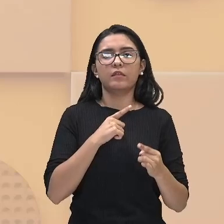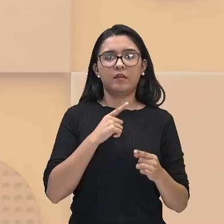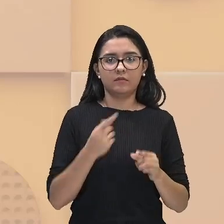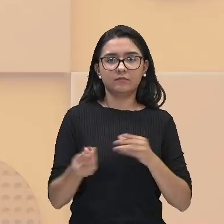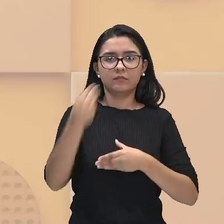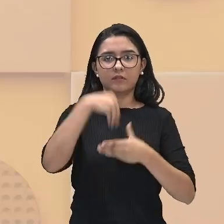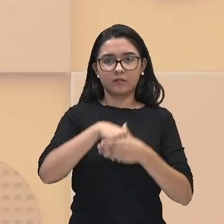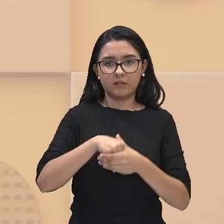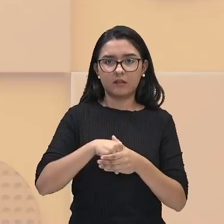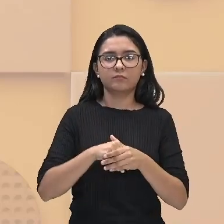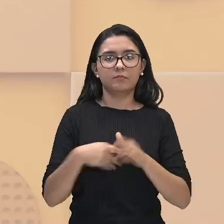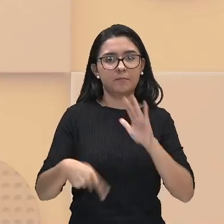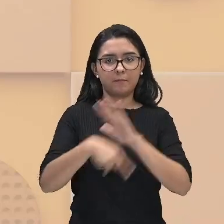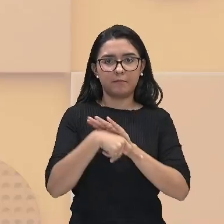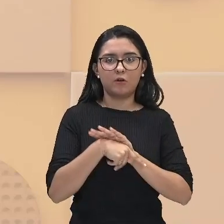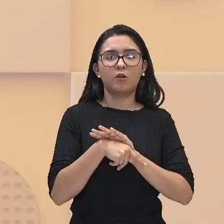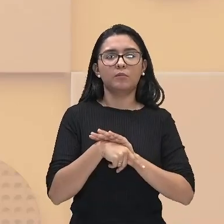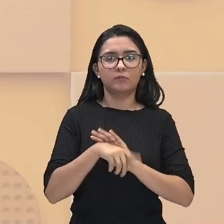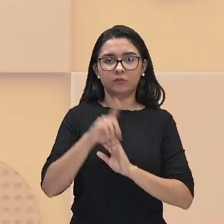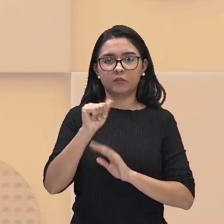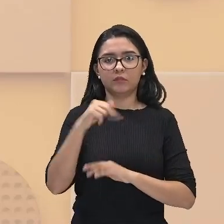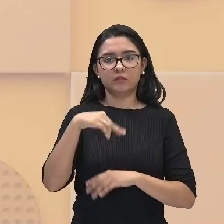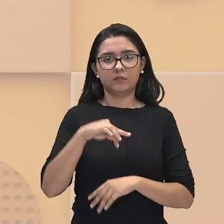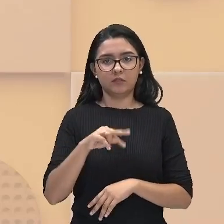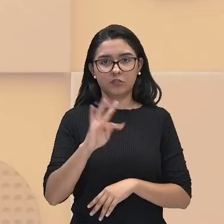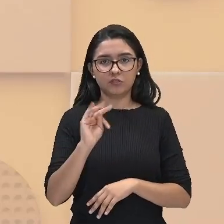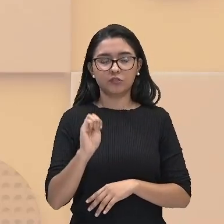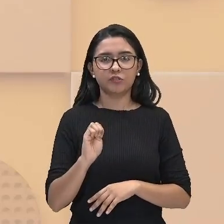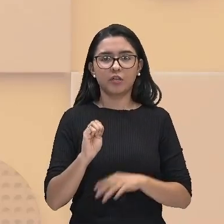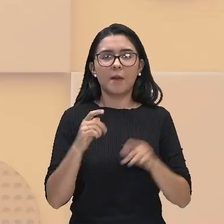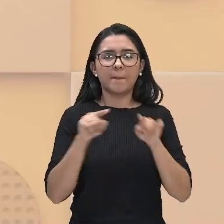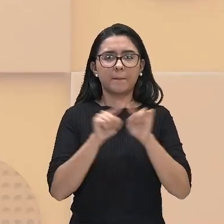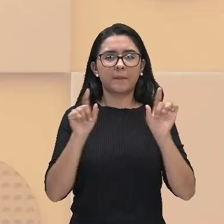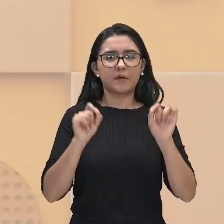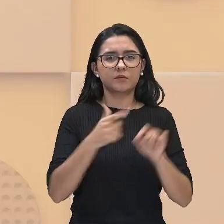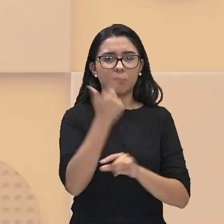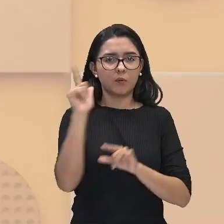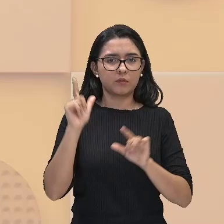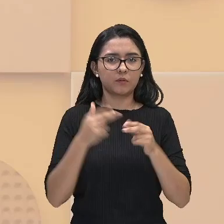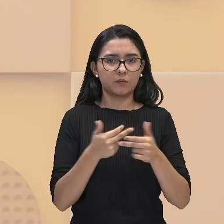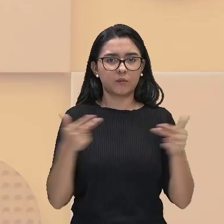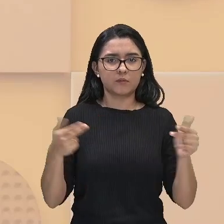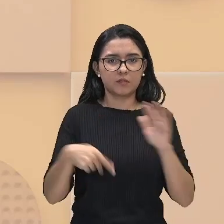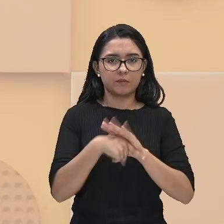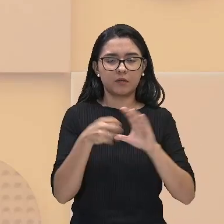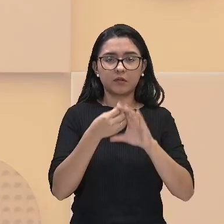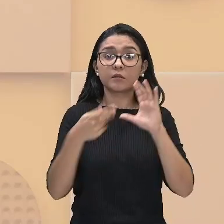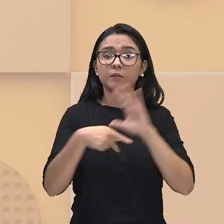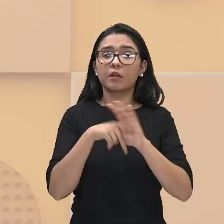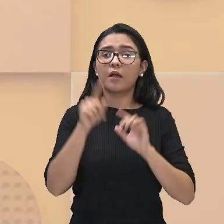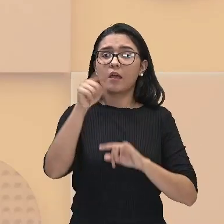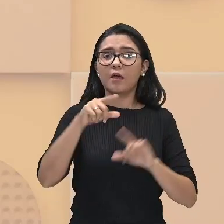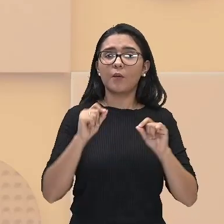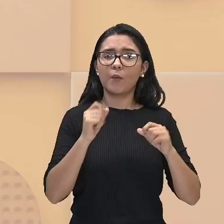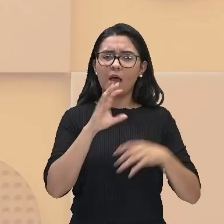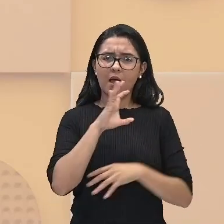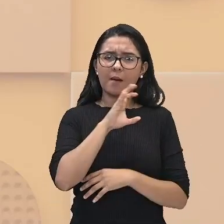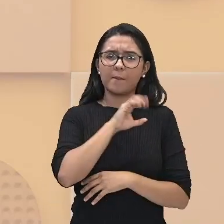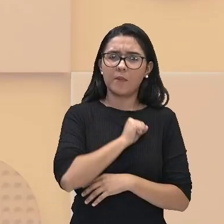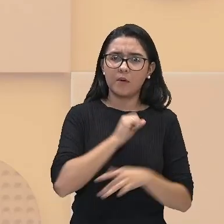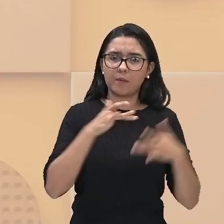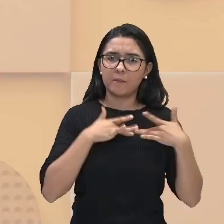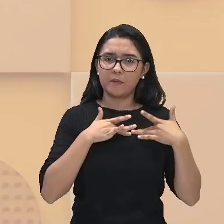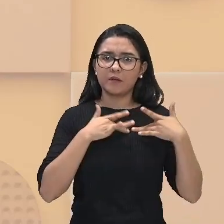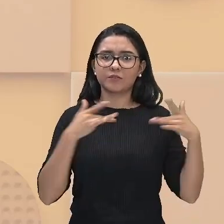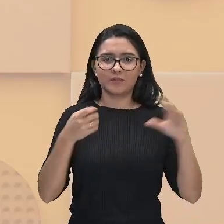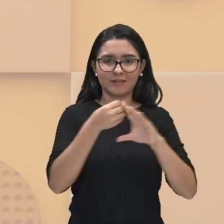obras literárias de Dante Alighieri, certo? Outra situação que ele fala aí é em relação ao amor e à paixão,